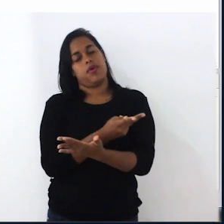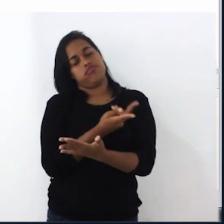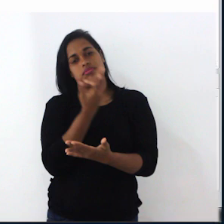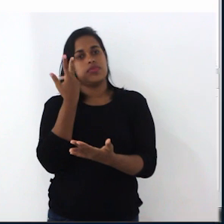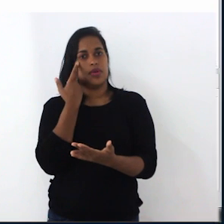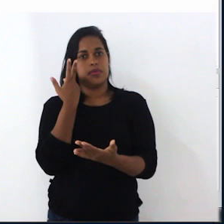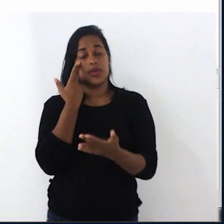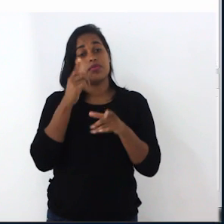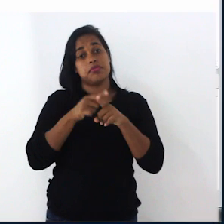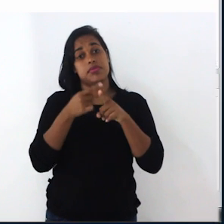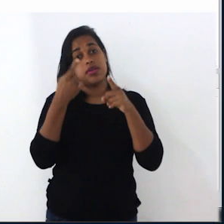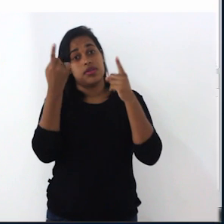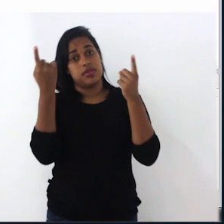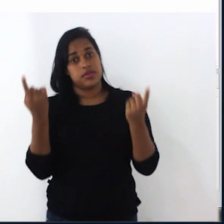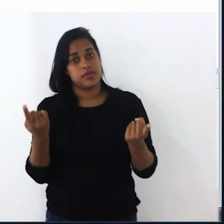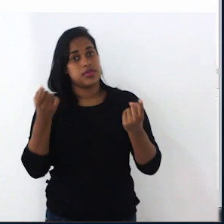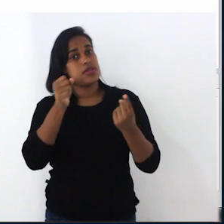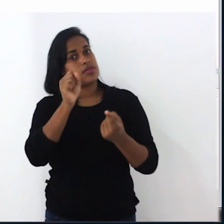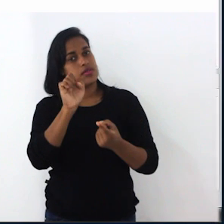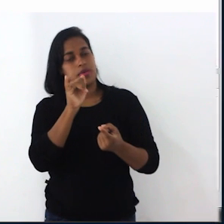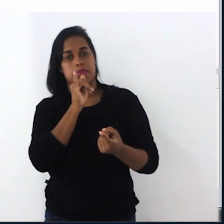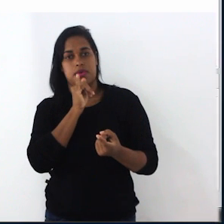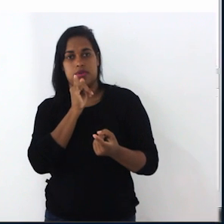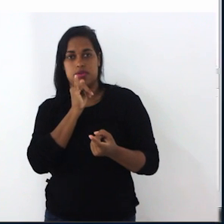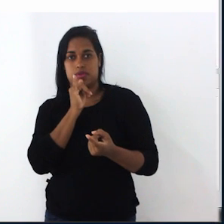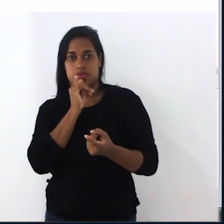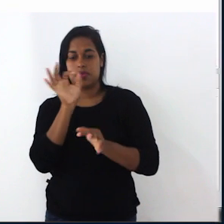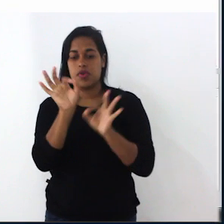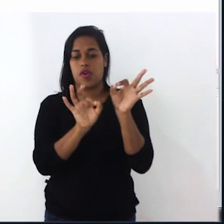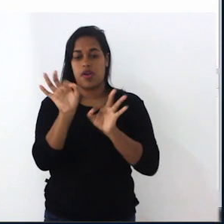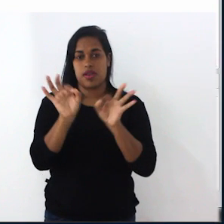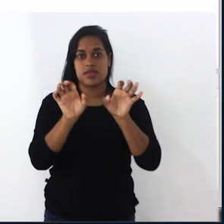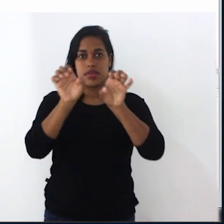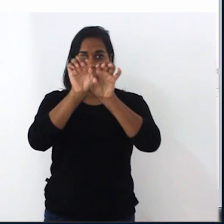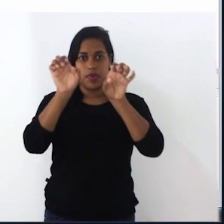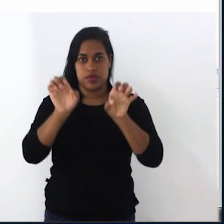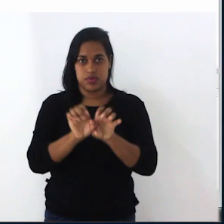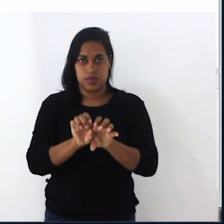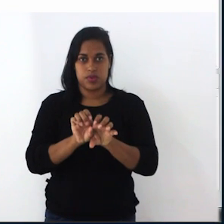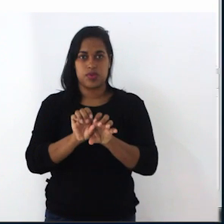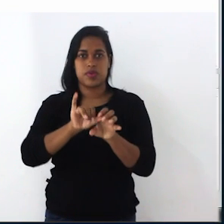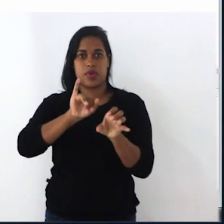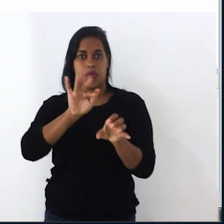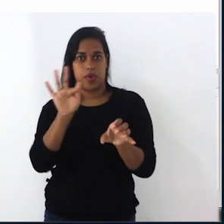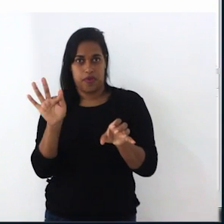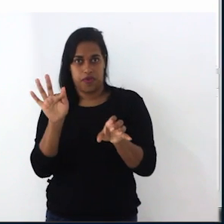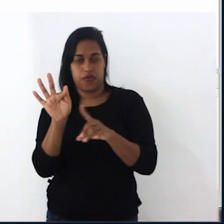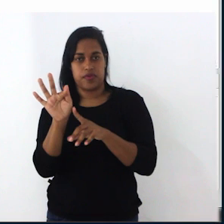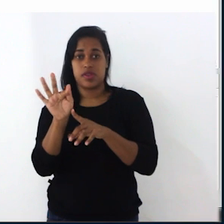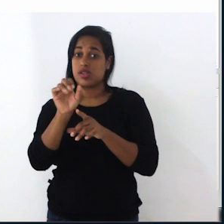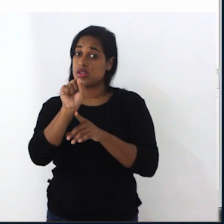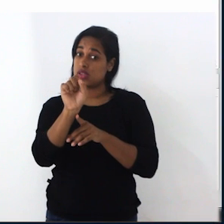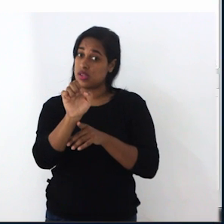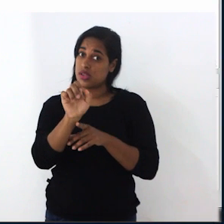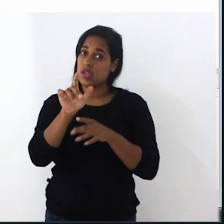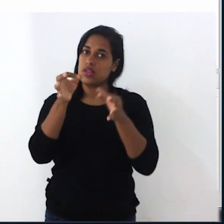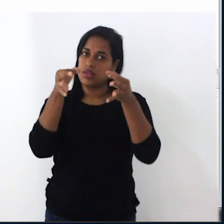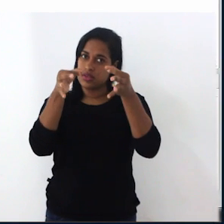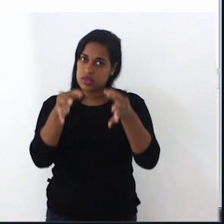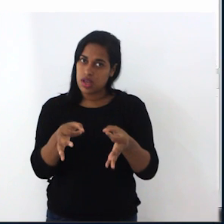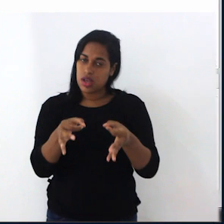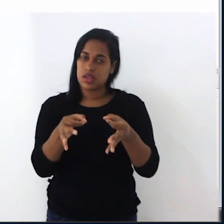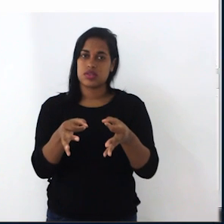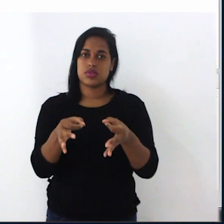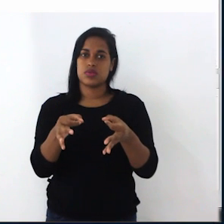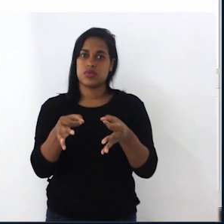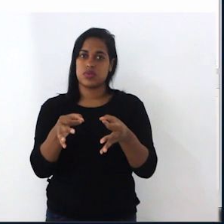Então, se vamos fazer uma estrutura de decisão aqui, um if, se der tudo certo,